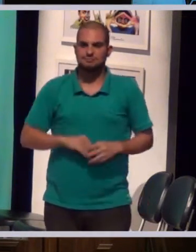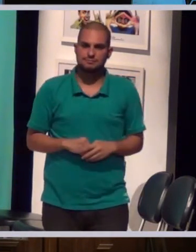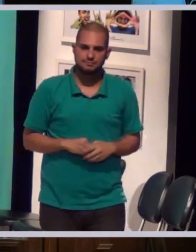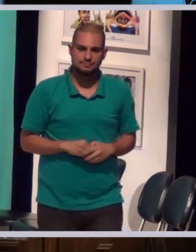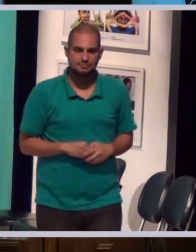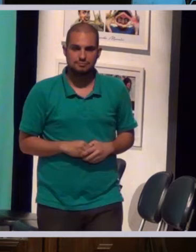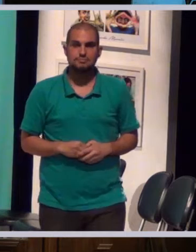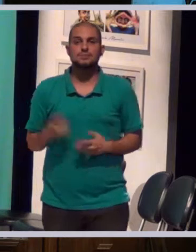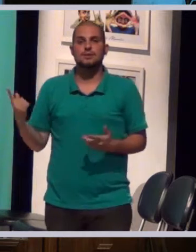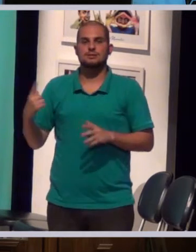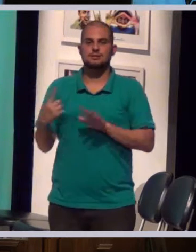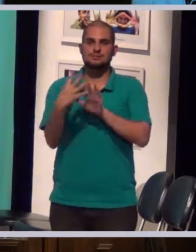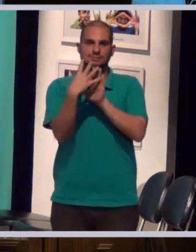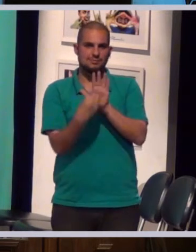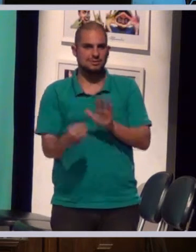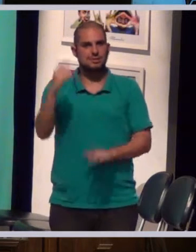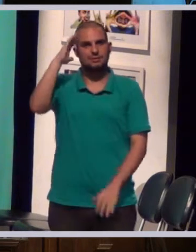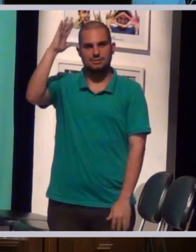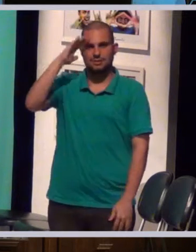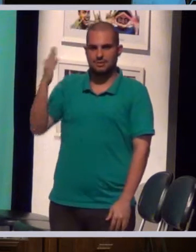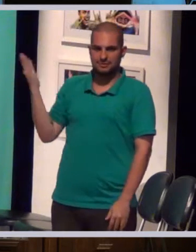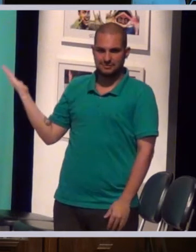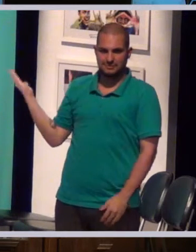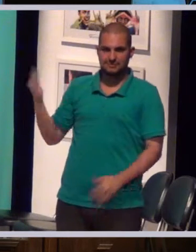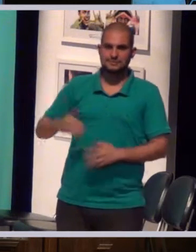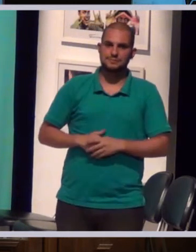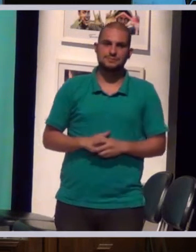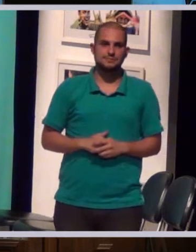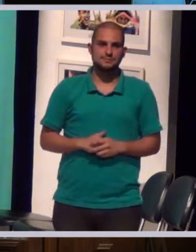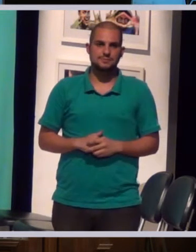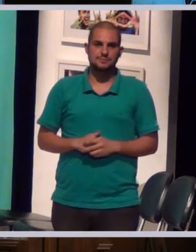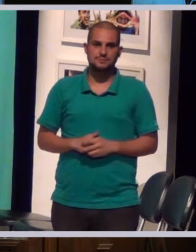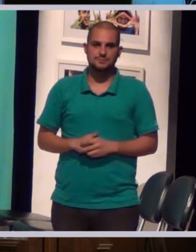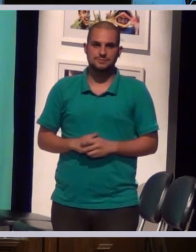Esse é o modelo teórico, o conceito.